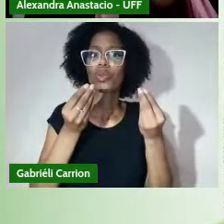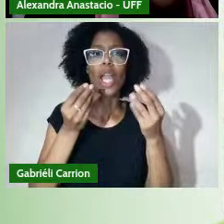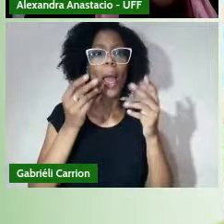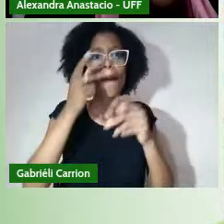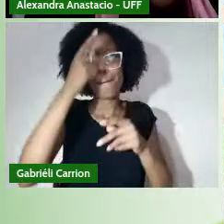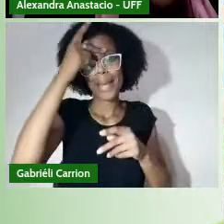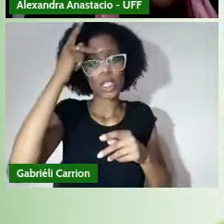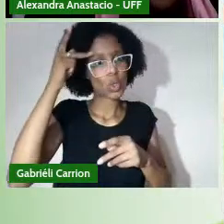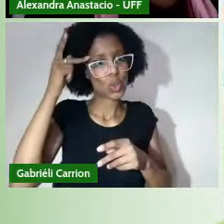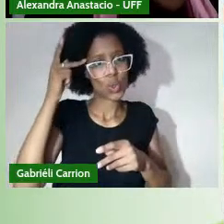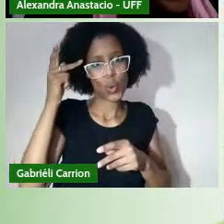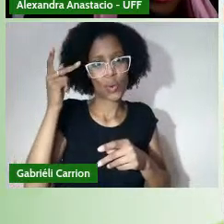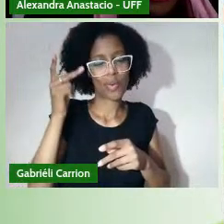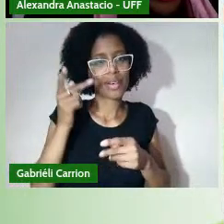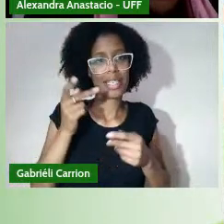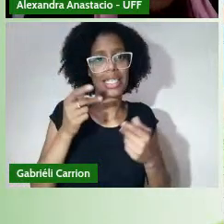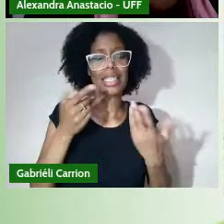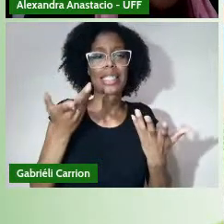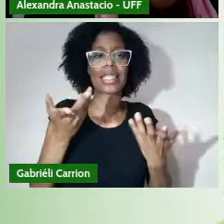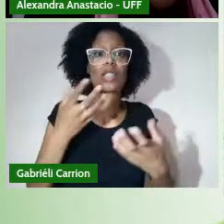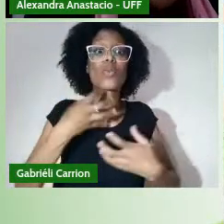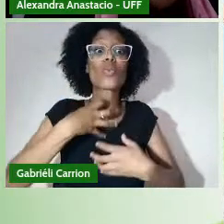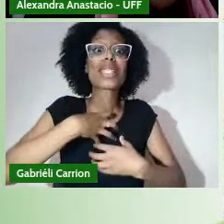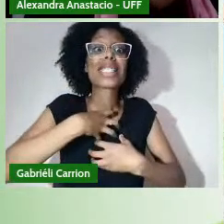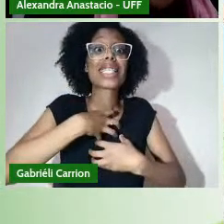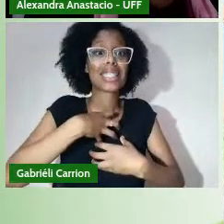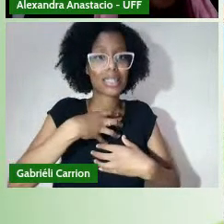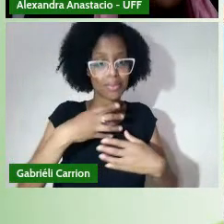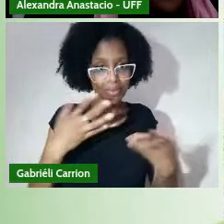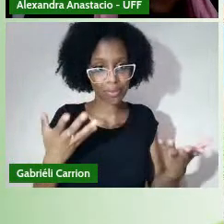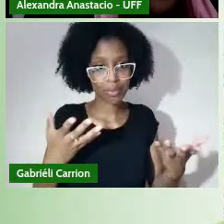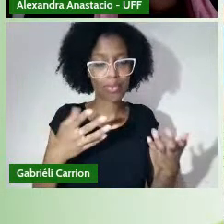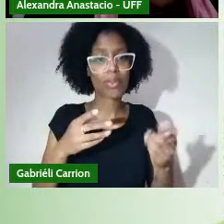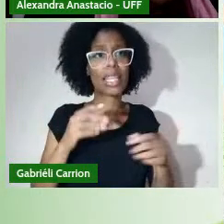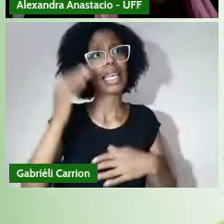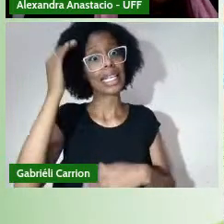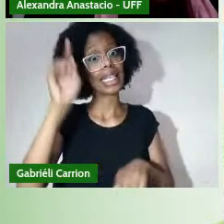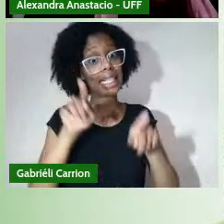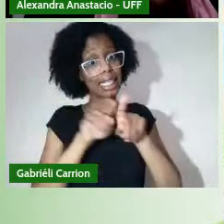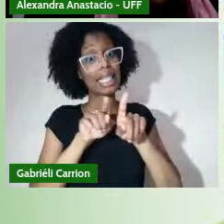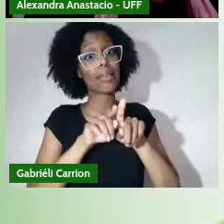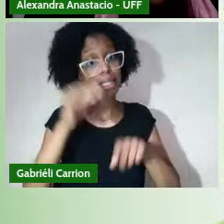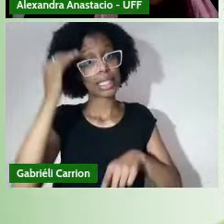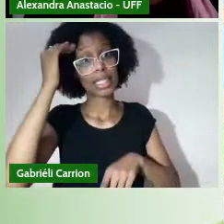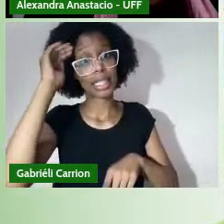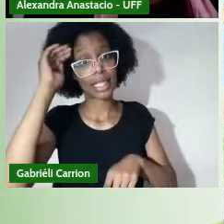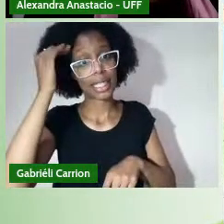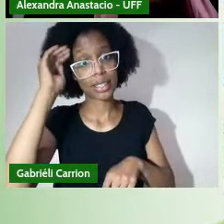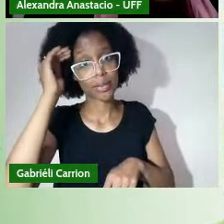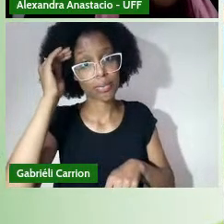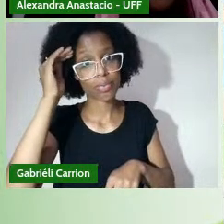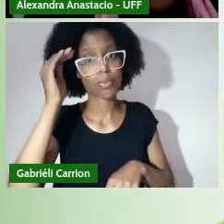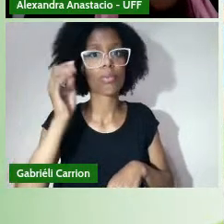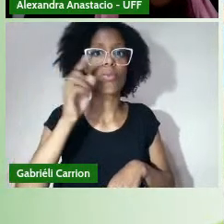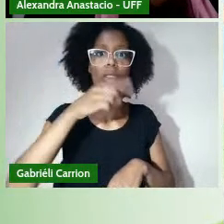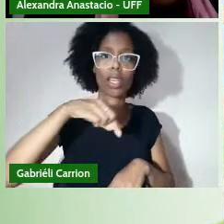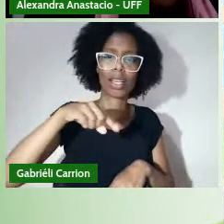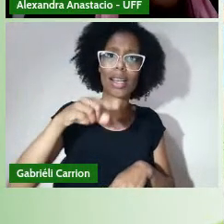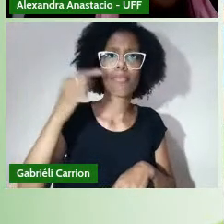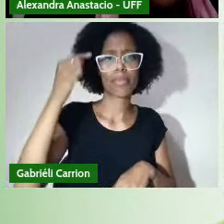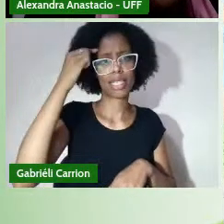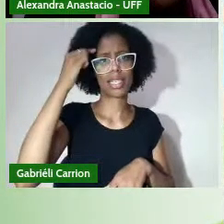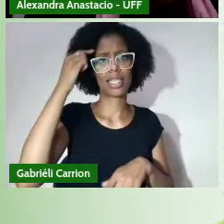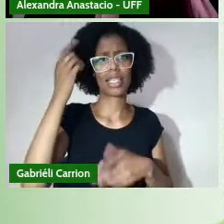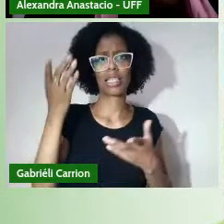humanística para os nossos estudantes, entender que isso não se opõe, isso não tem dissenso, não